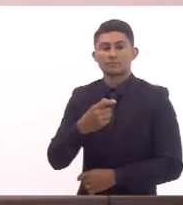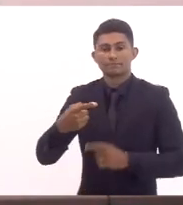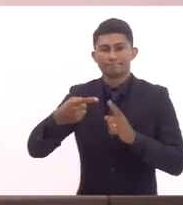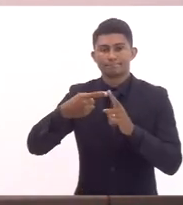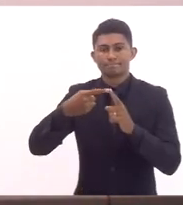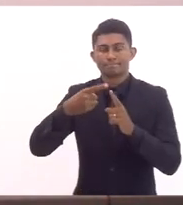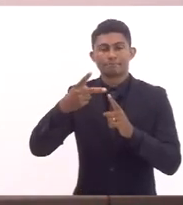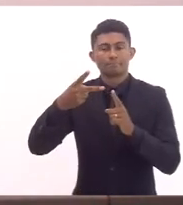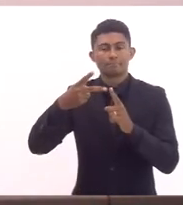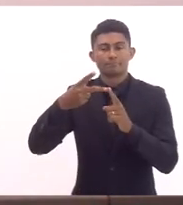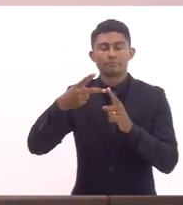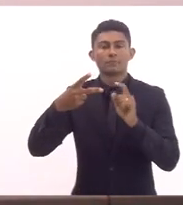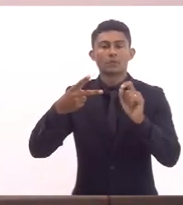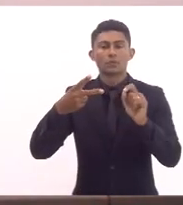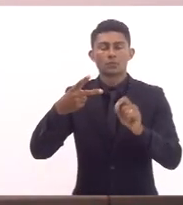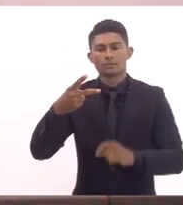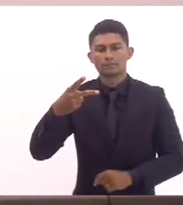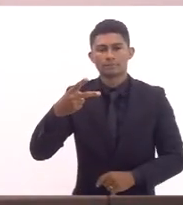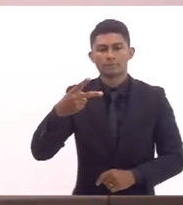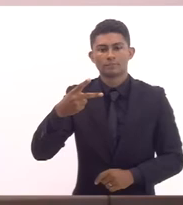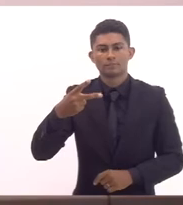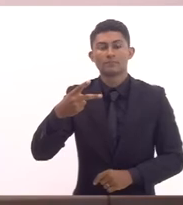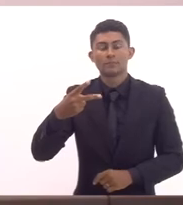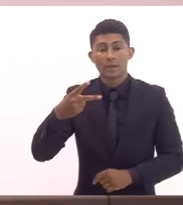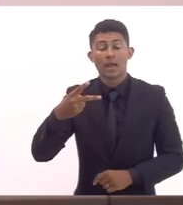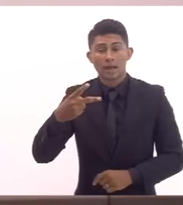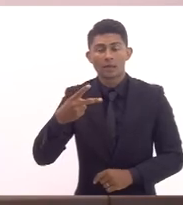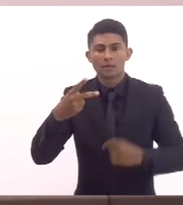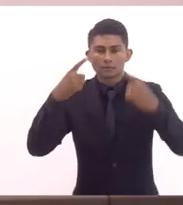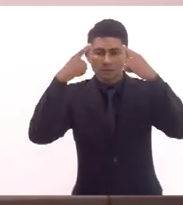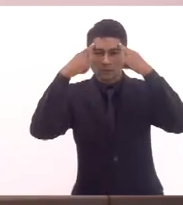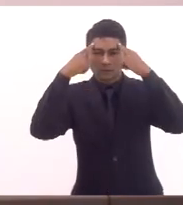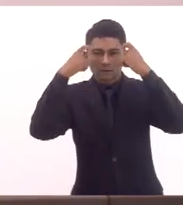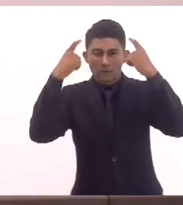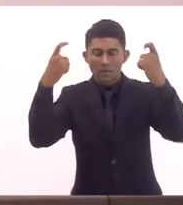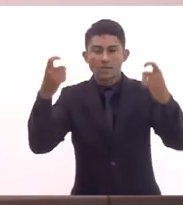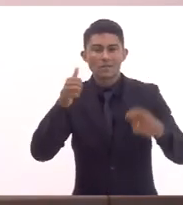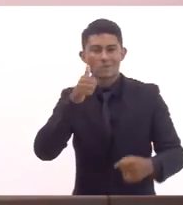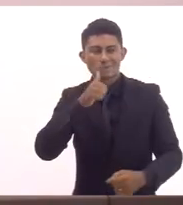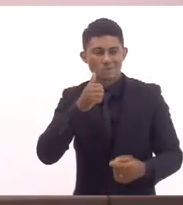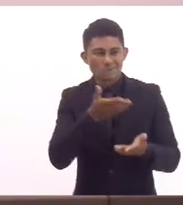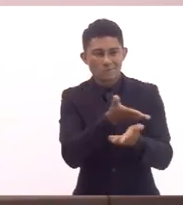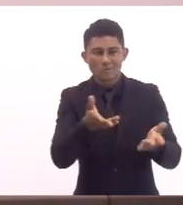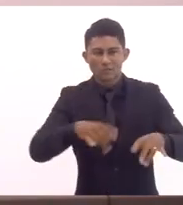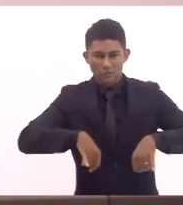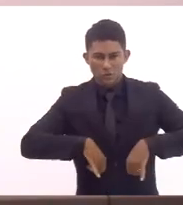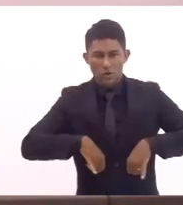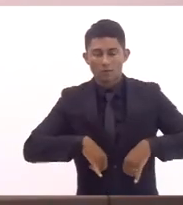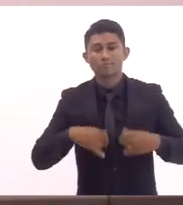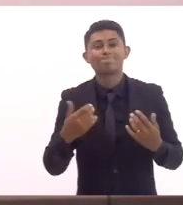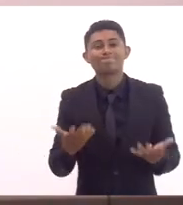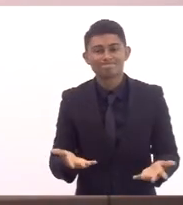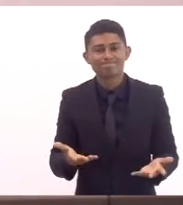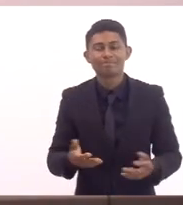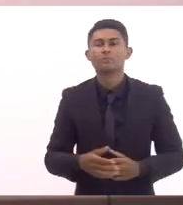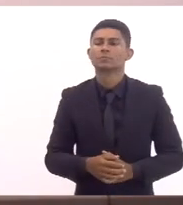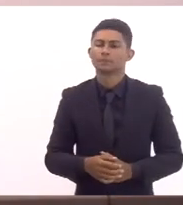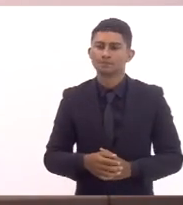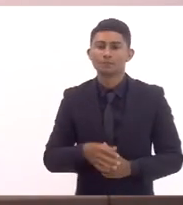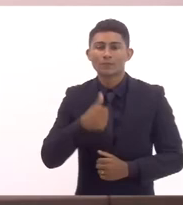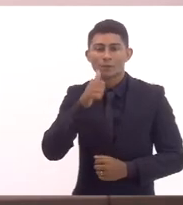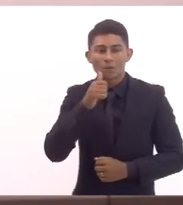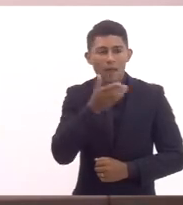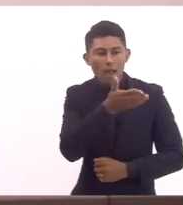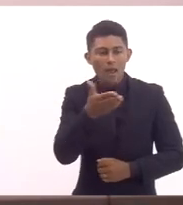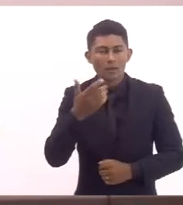outro era a notificação compulsória da violência contra a mulher ou seja a mulher que chegava